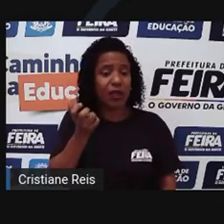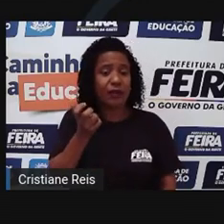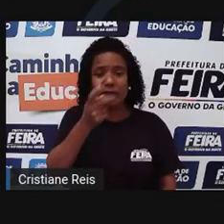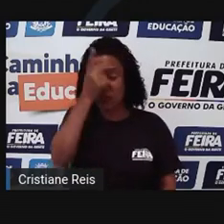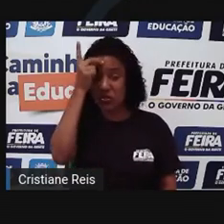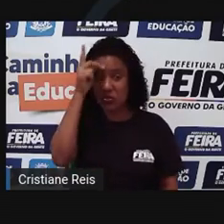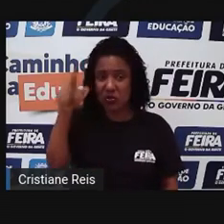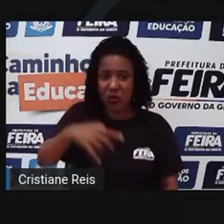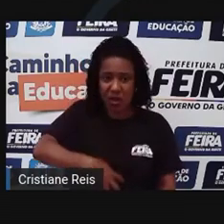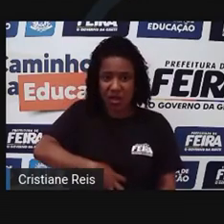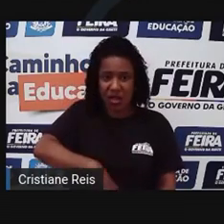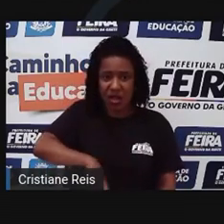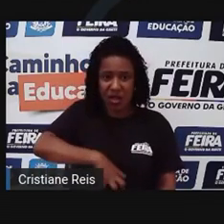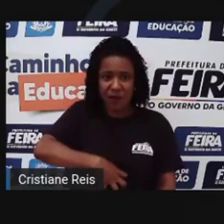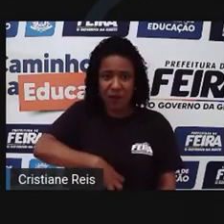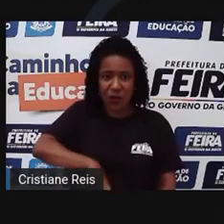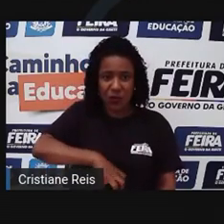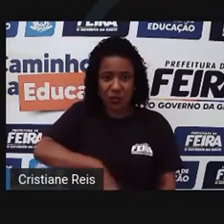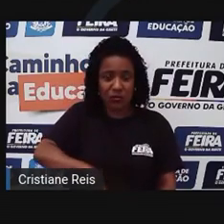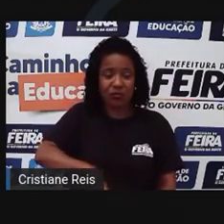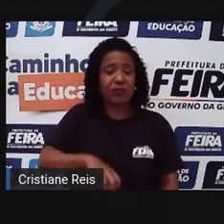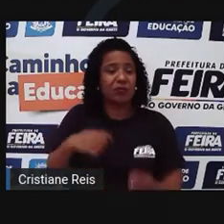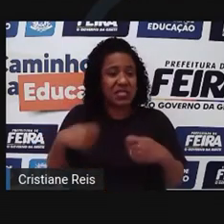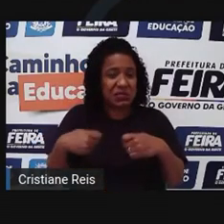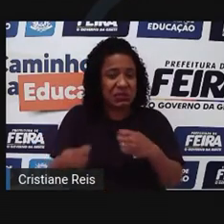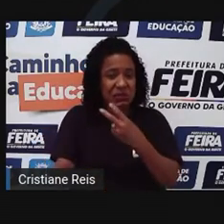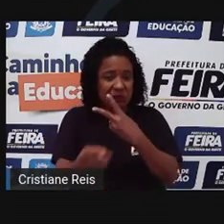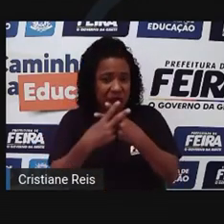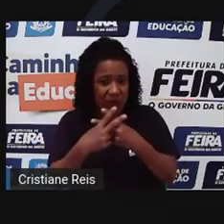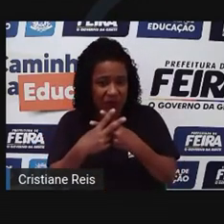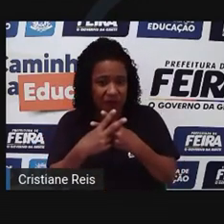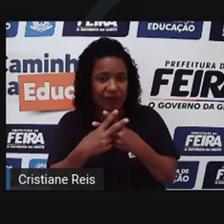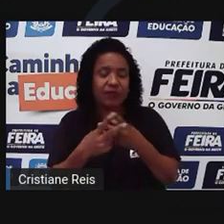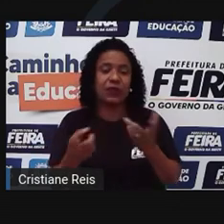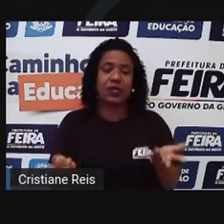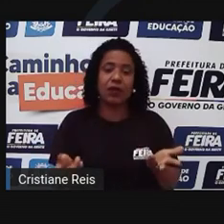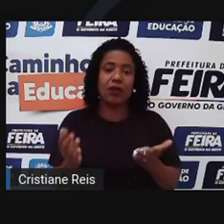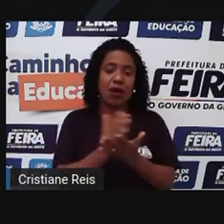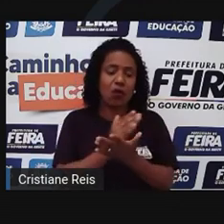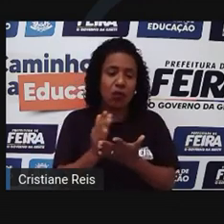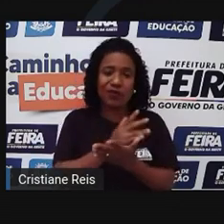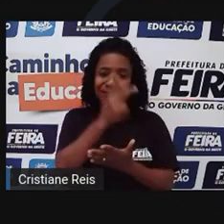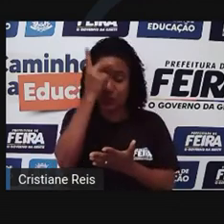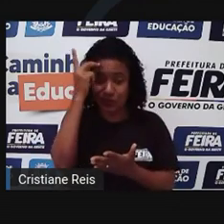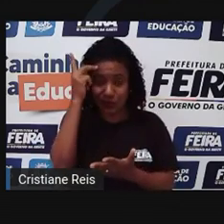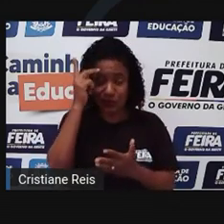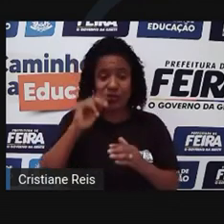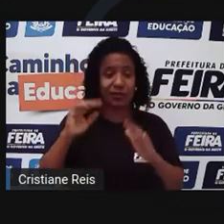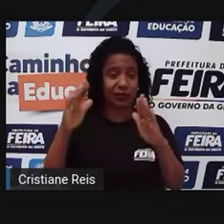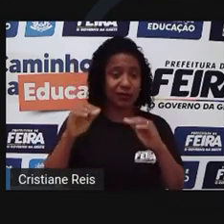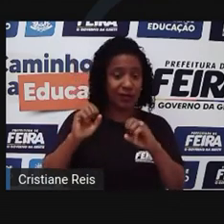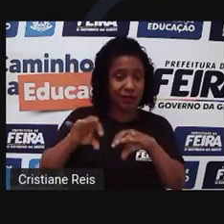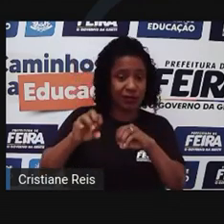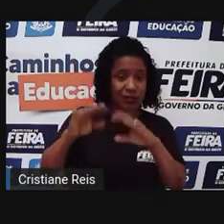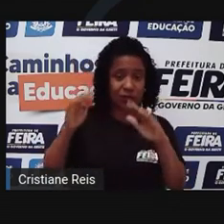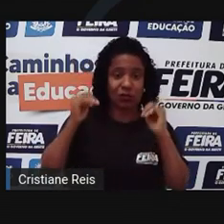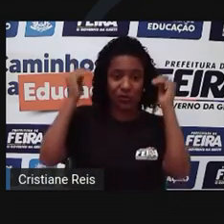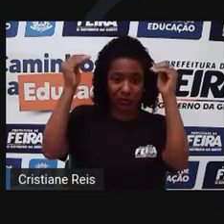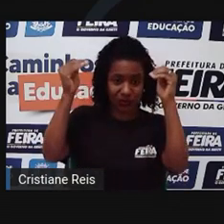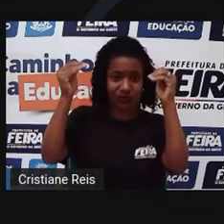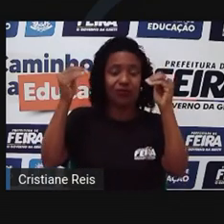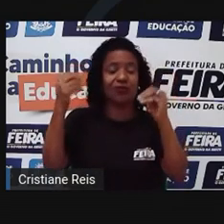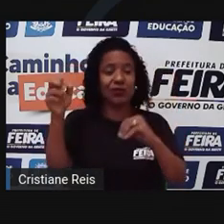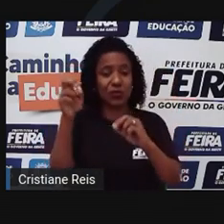educação nós estamos falando, né? Talvez as pessoas que já têm nível superior precisam ser reeducadas no Brasil. Então, acho que a gente precisa